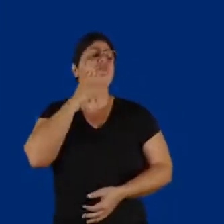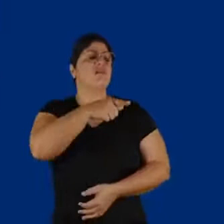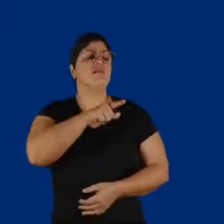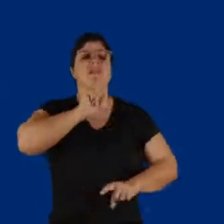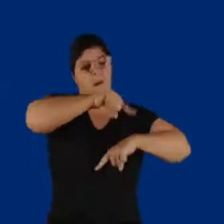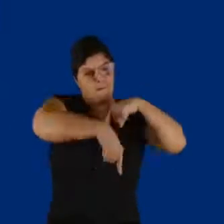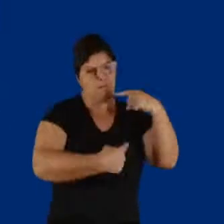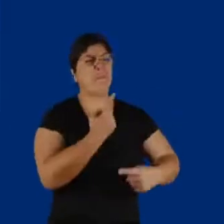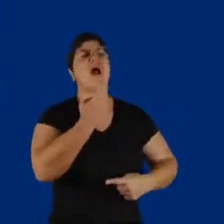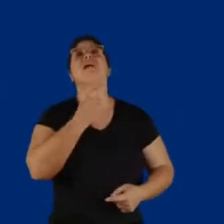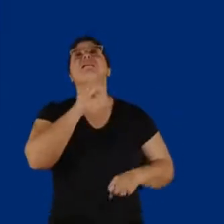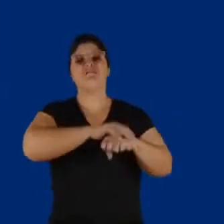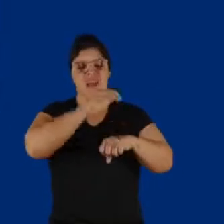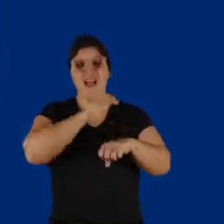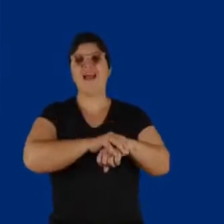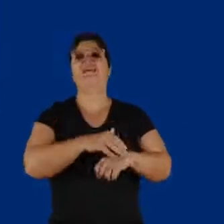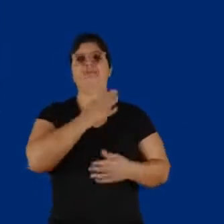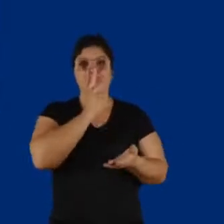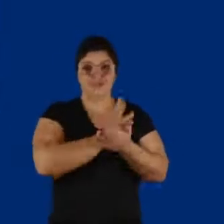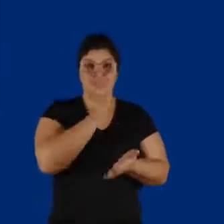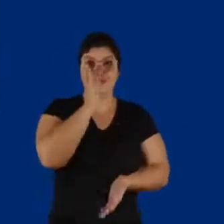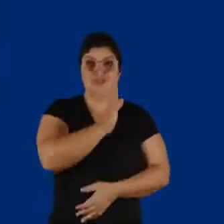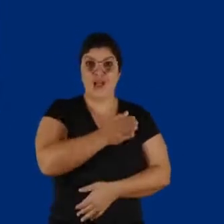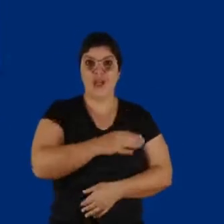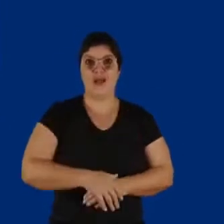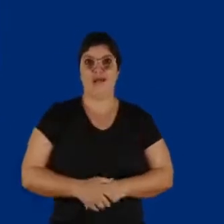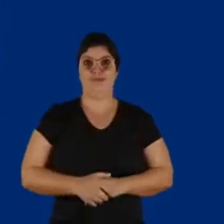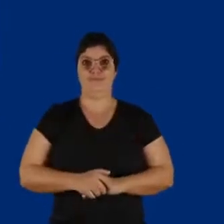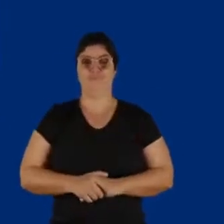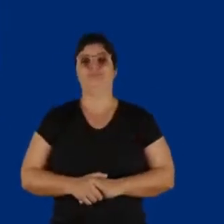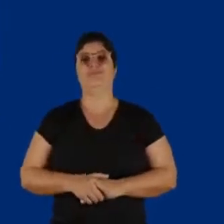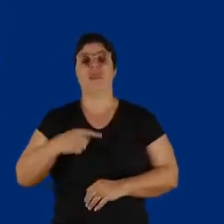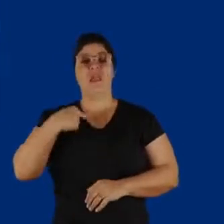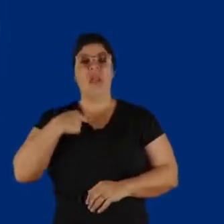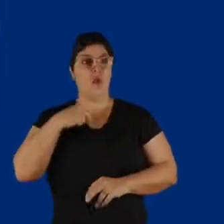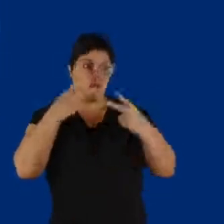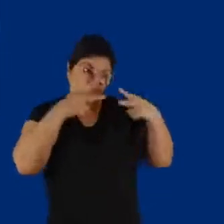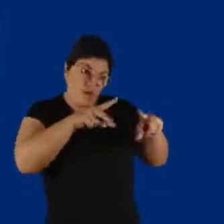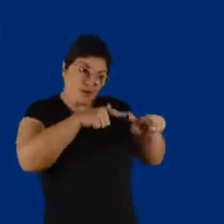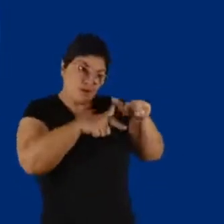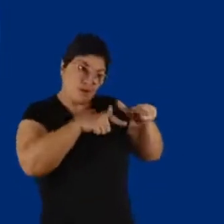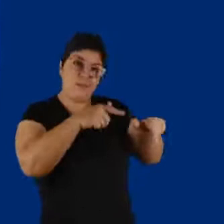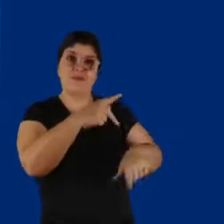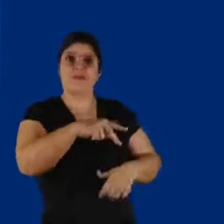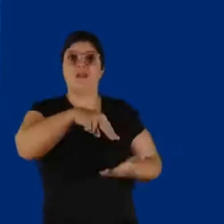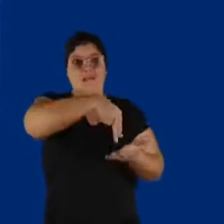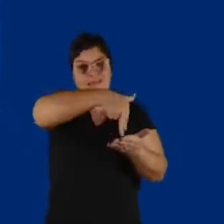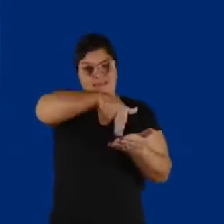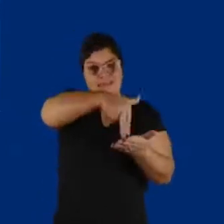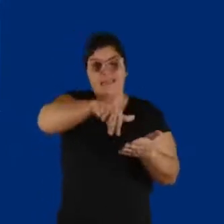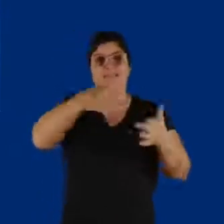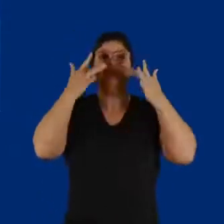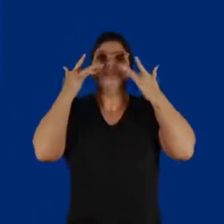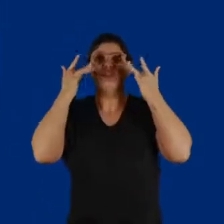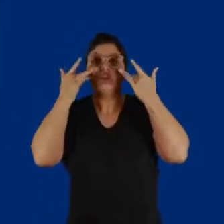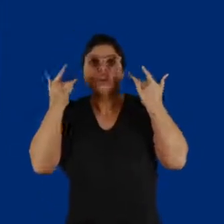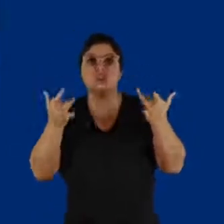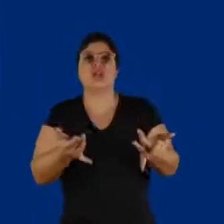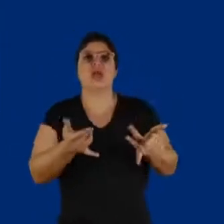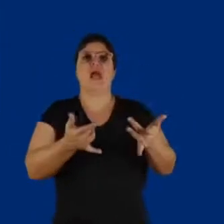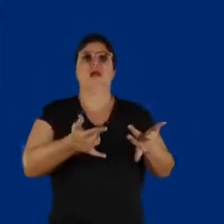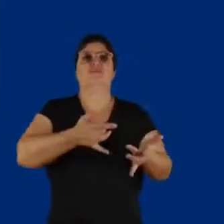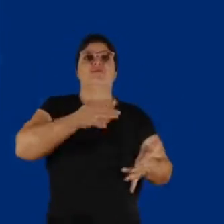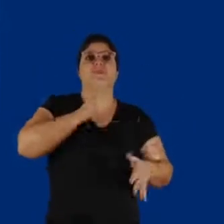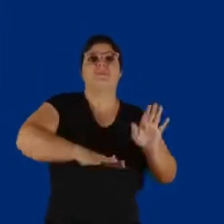revolução lá, está fazendo já, porque eu acompanho o trabalho dele, e ele já está trabalhando com dança, com teatro de rua, com catimbó,